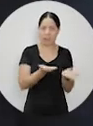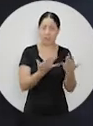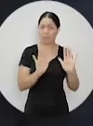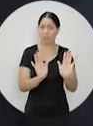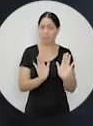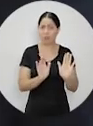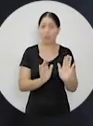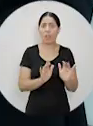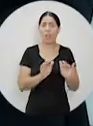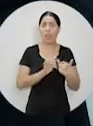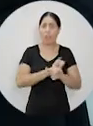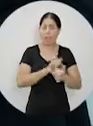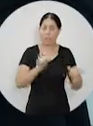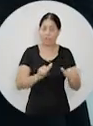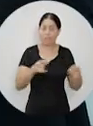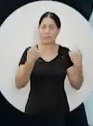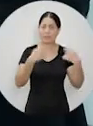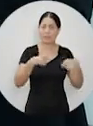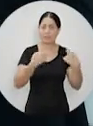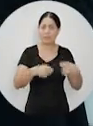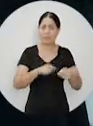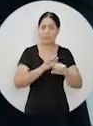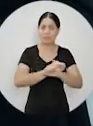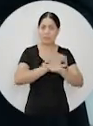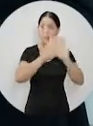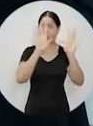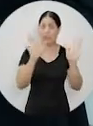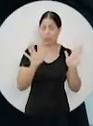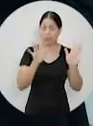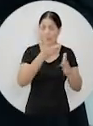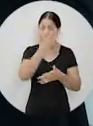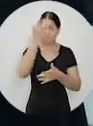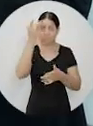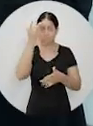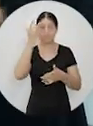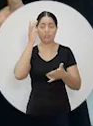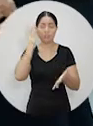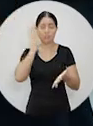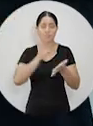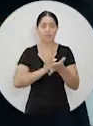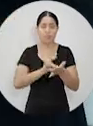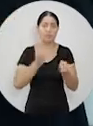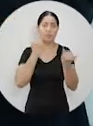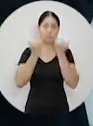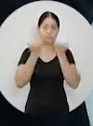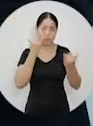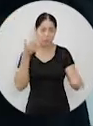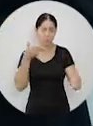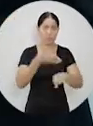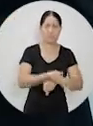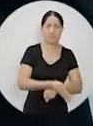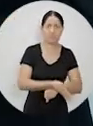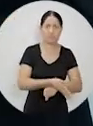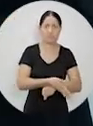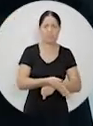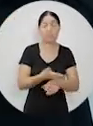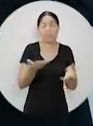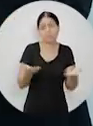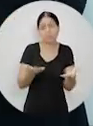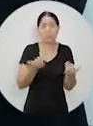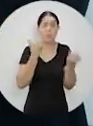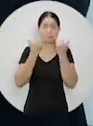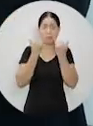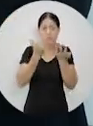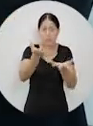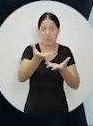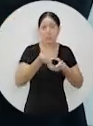equilibrada, ela tem que ser livre. Ou seja, no fundo, o que a gente precisa é que as pessoas tenham um amplo acesso à informação. O que as pessoas vão fazer com